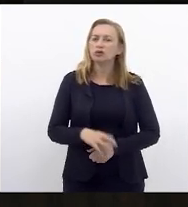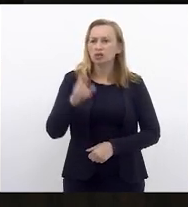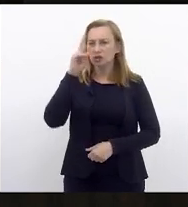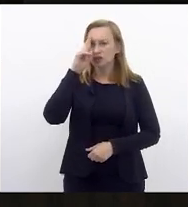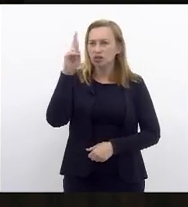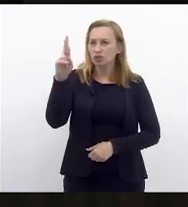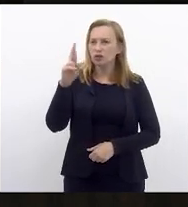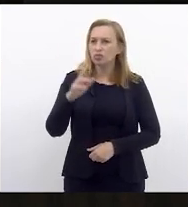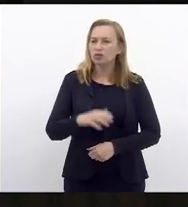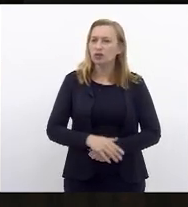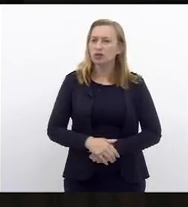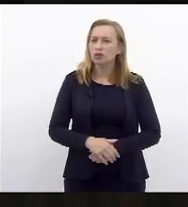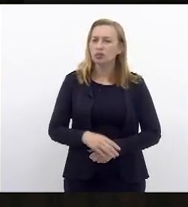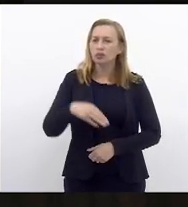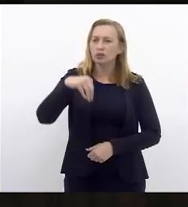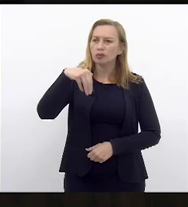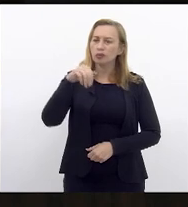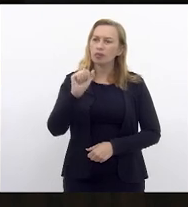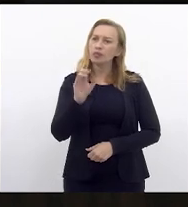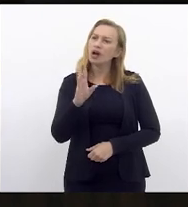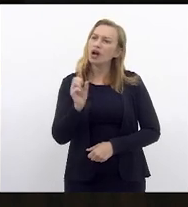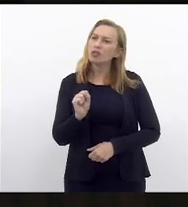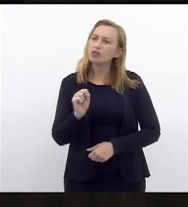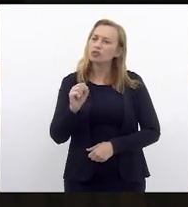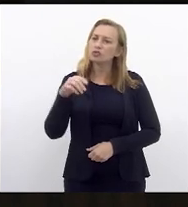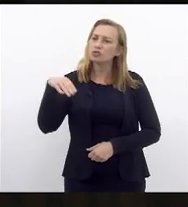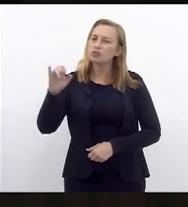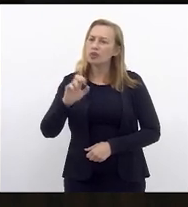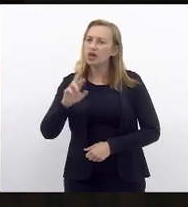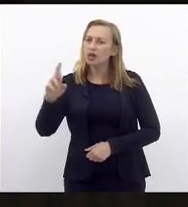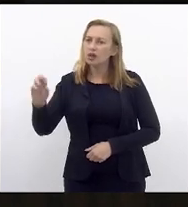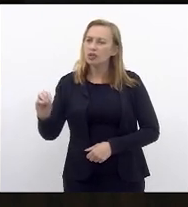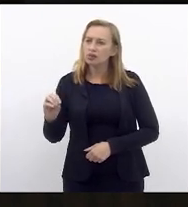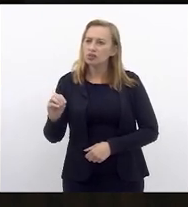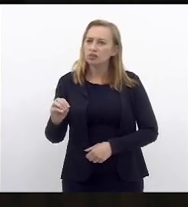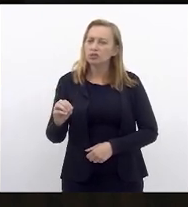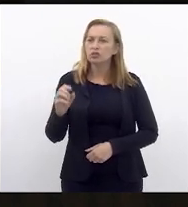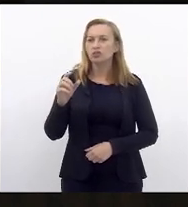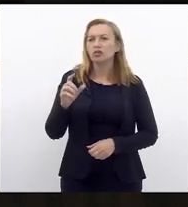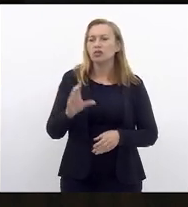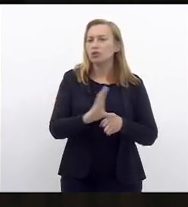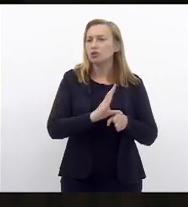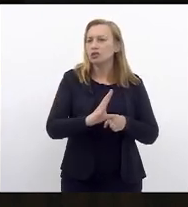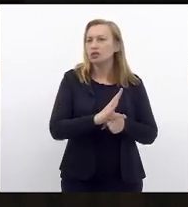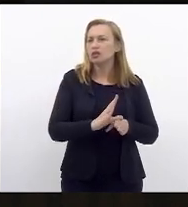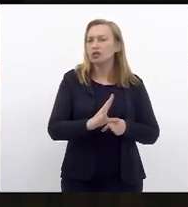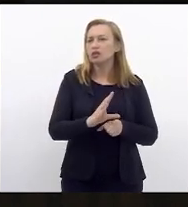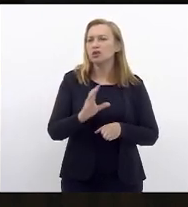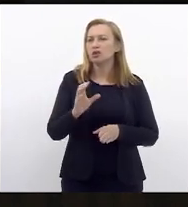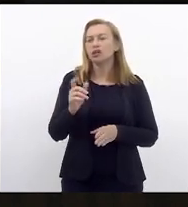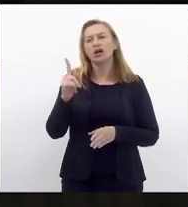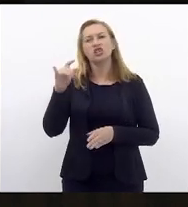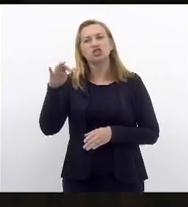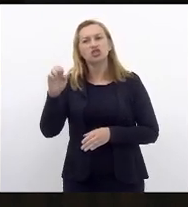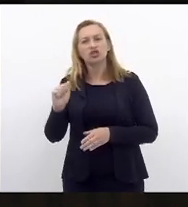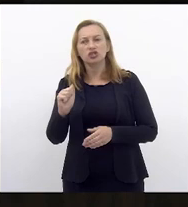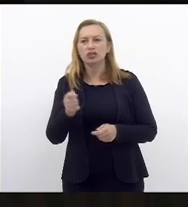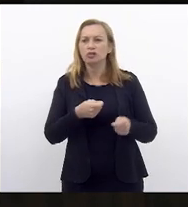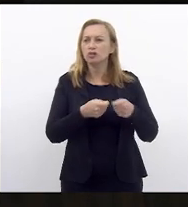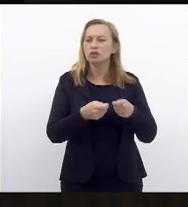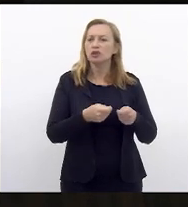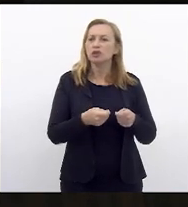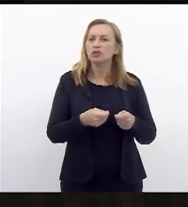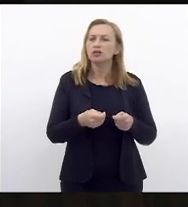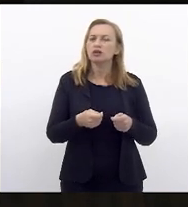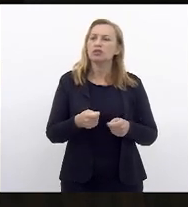senhor Marcos Cipriano de Oliveira Melo como conselheiro da Agência Reguladora de Energia e Saneamento Básico do Estado do Rio de